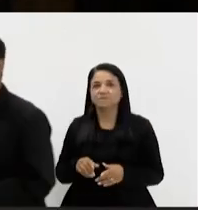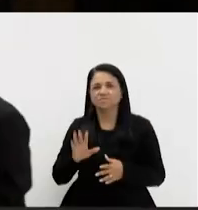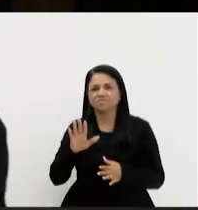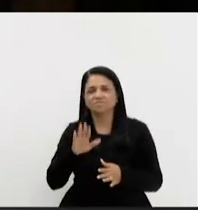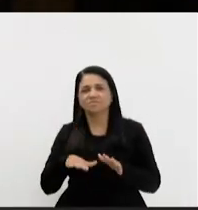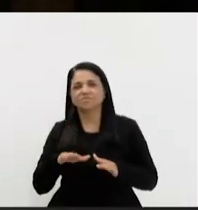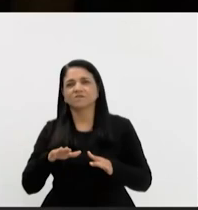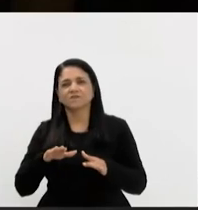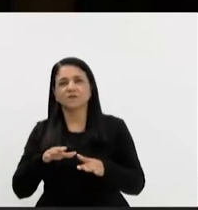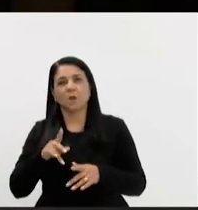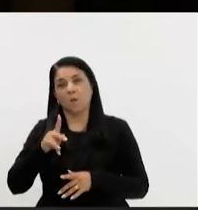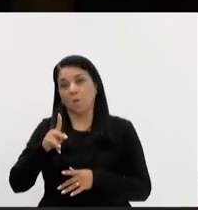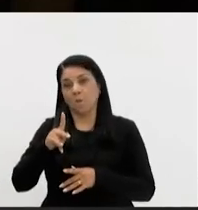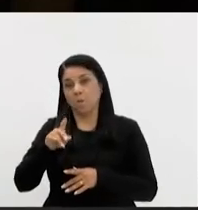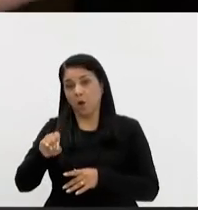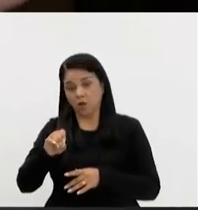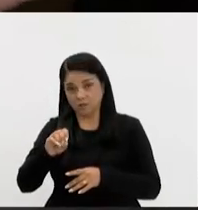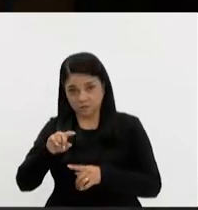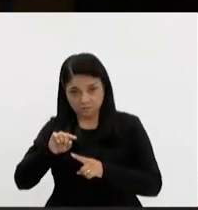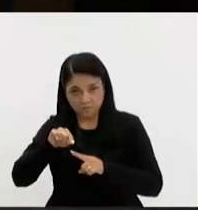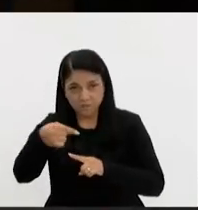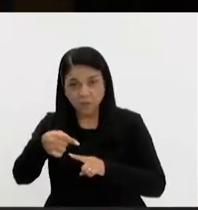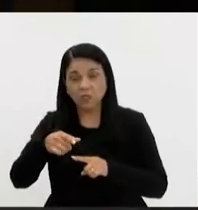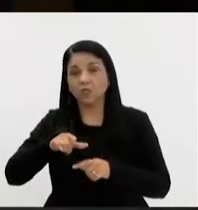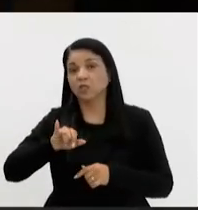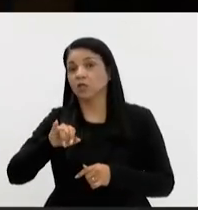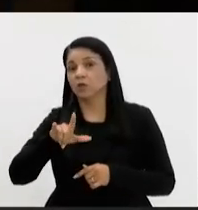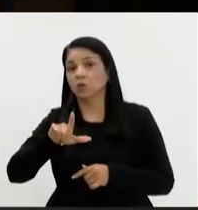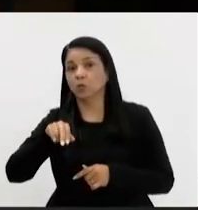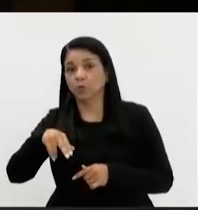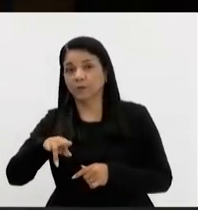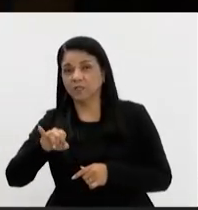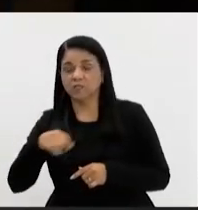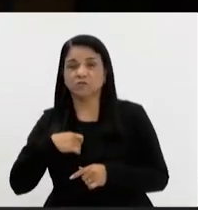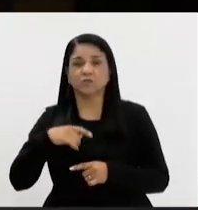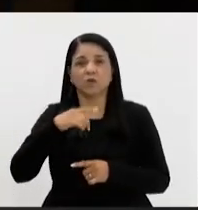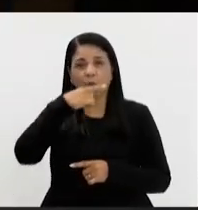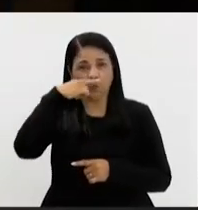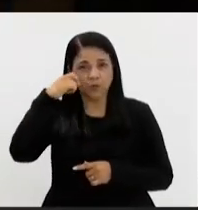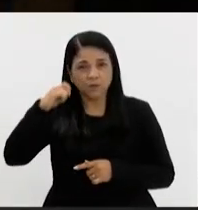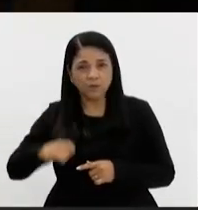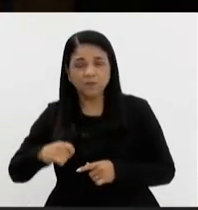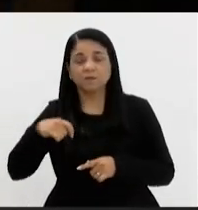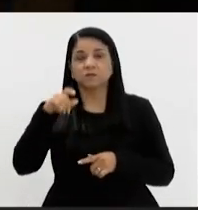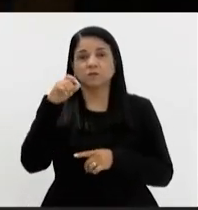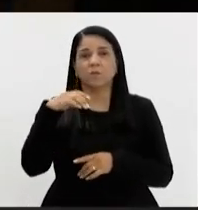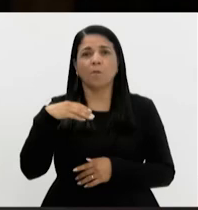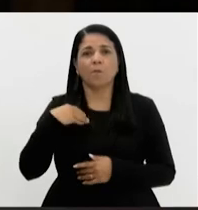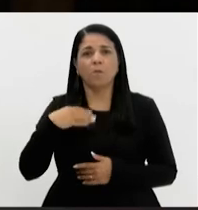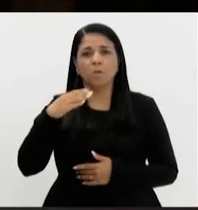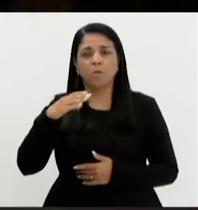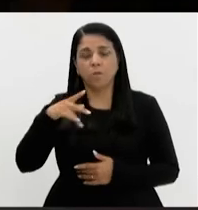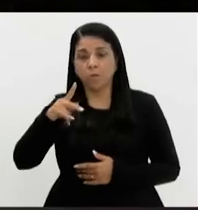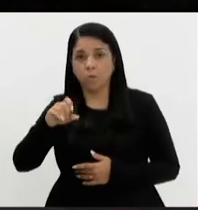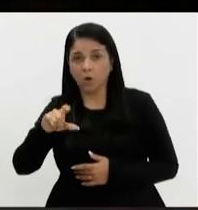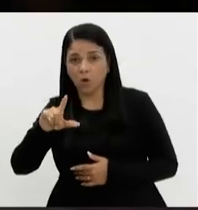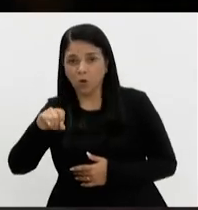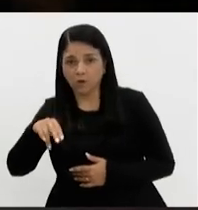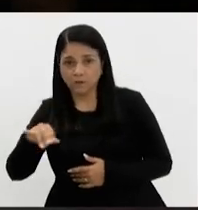do pós-iluminismo a Hungria na Polônia no Brasil e na